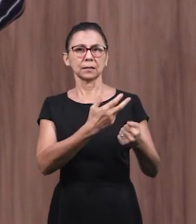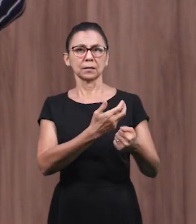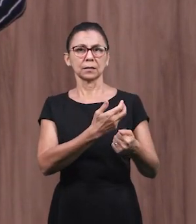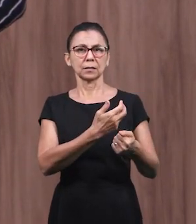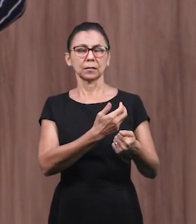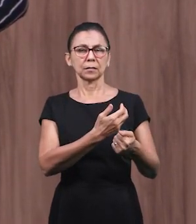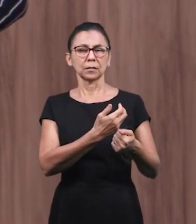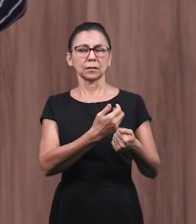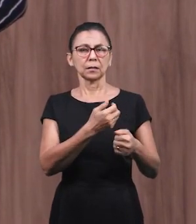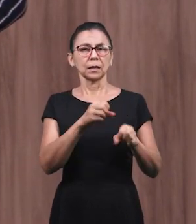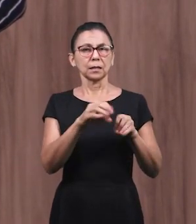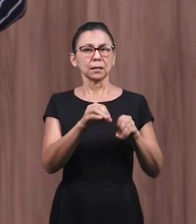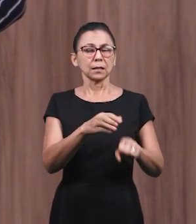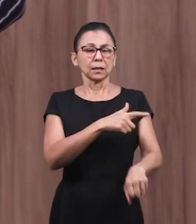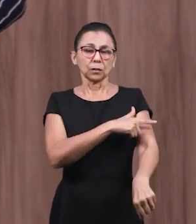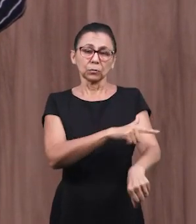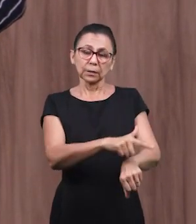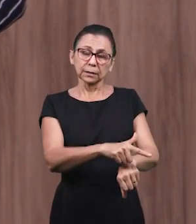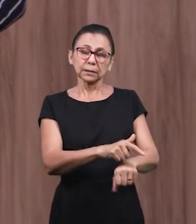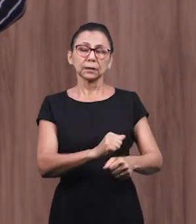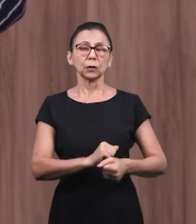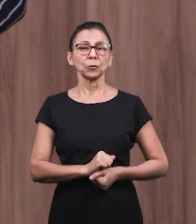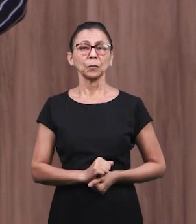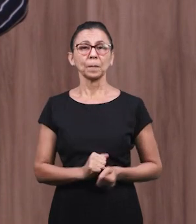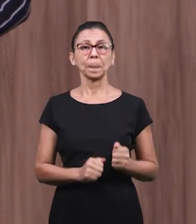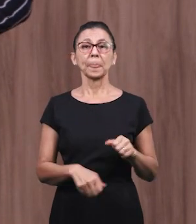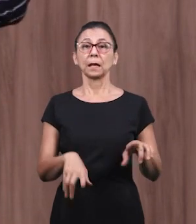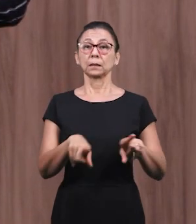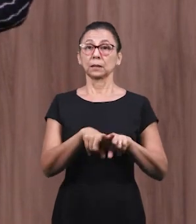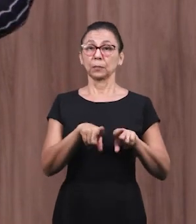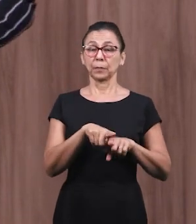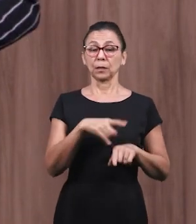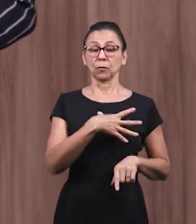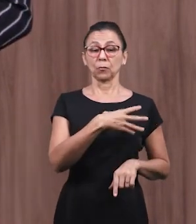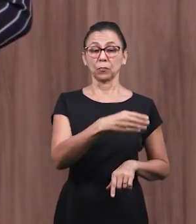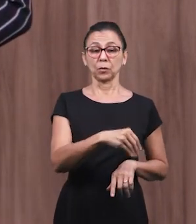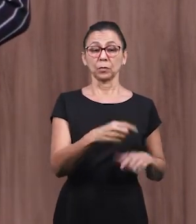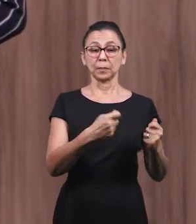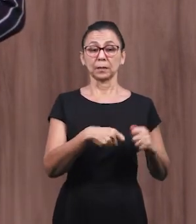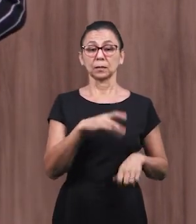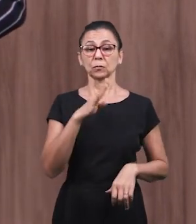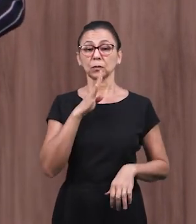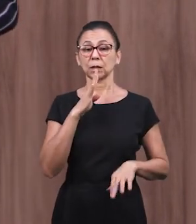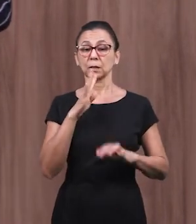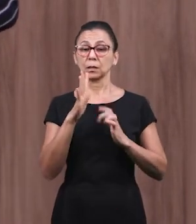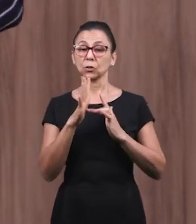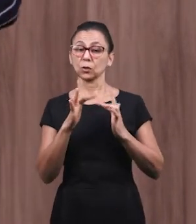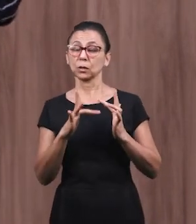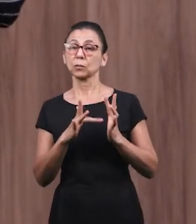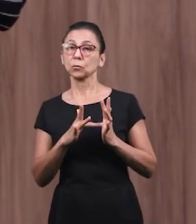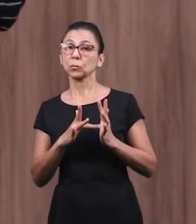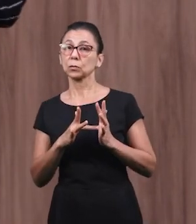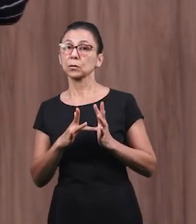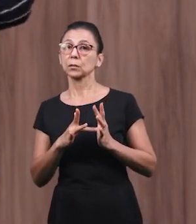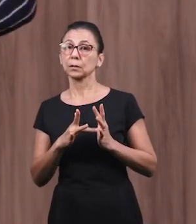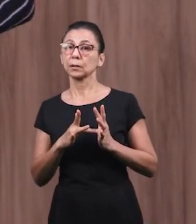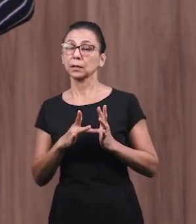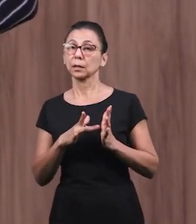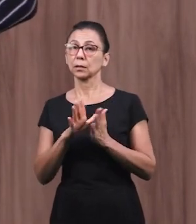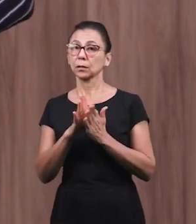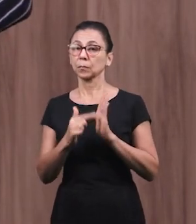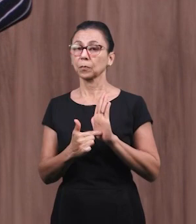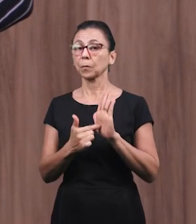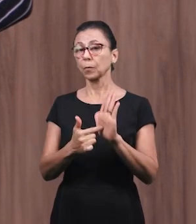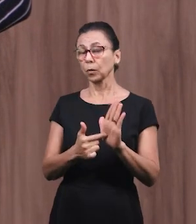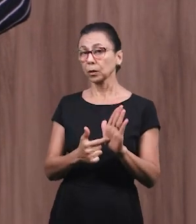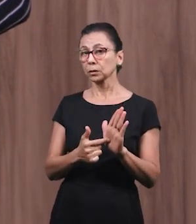precisam conhecer Jesus e a obra que Ele já realizou. Uma educação, segundo a Bíblia, deve impactar